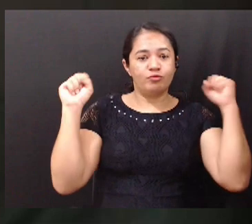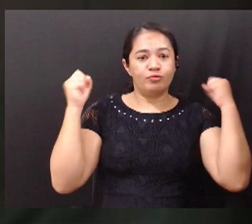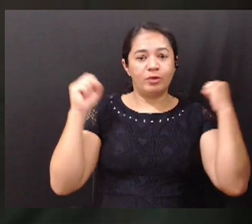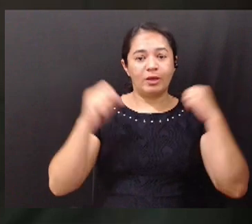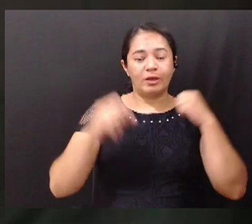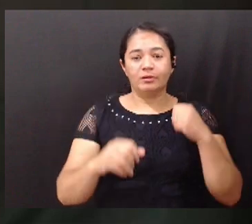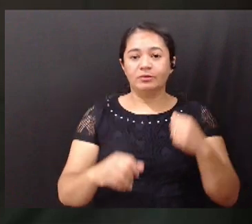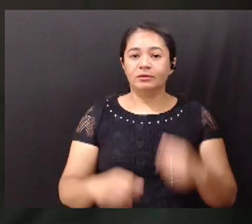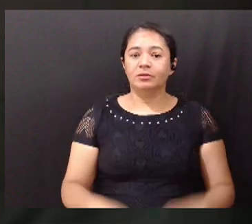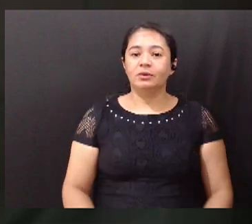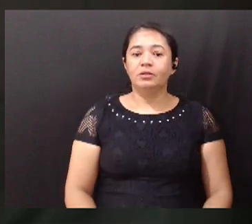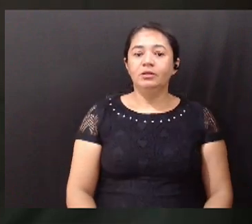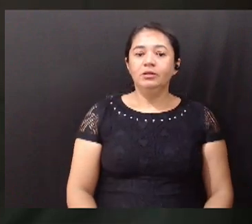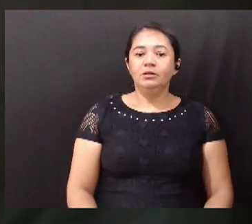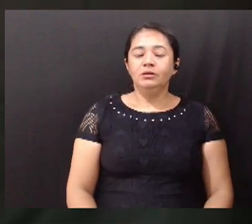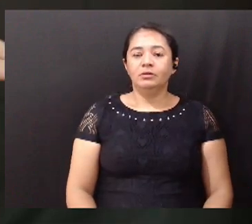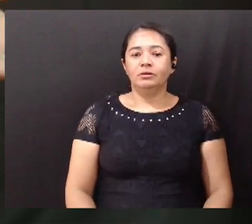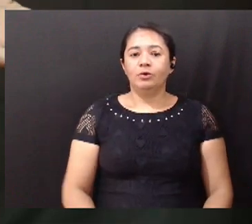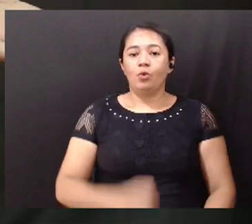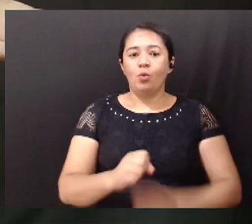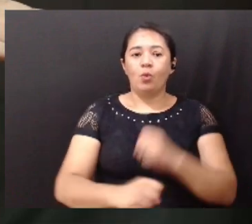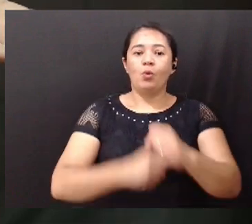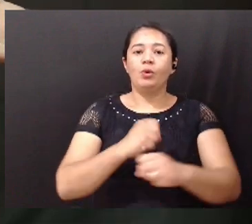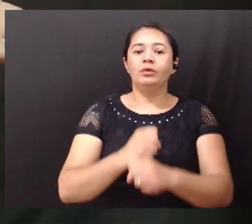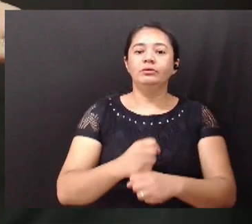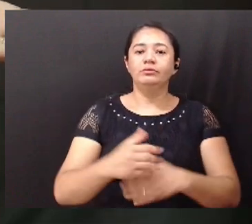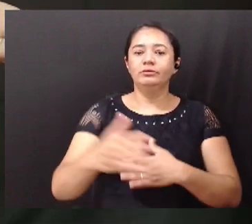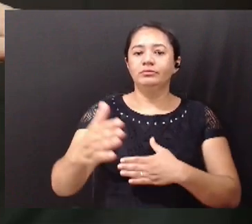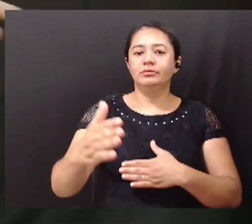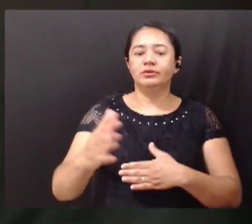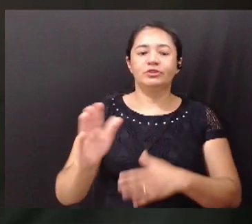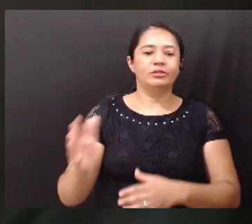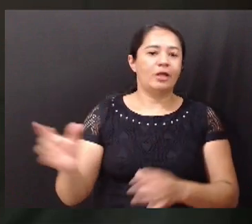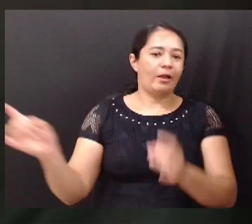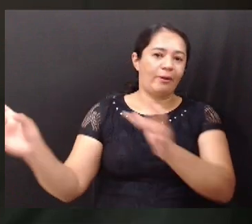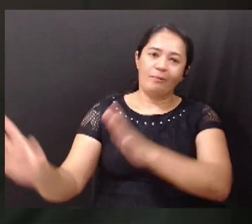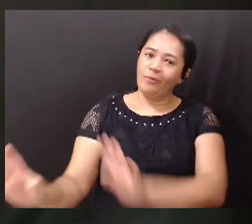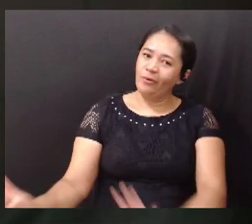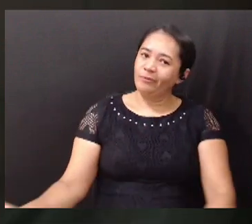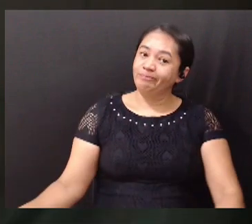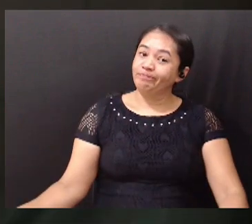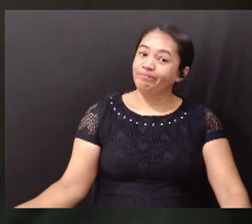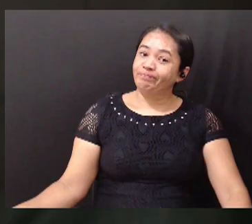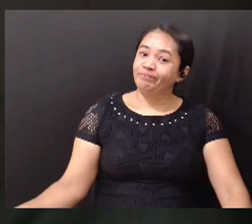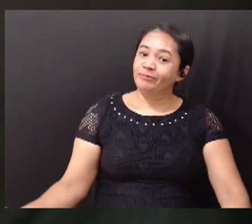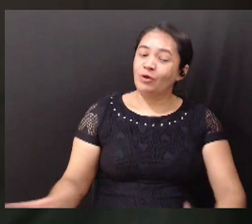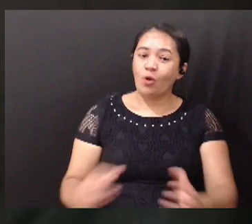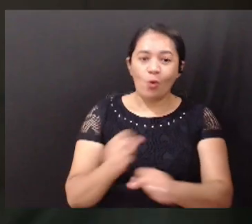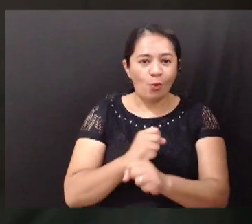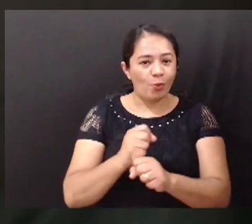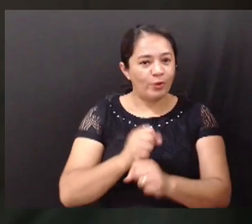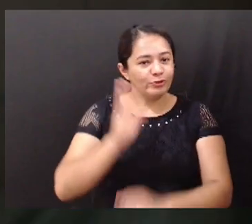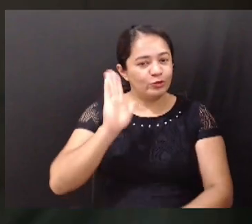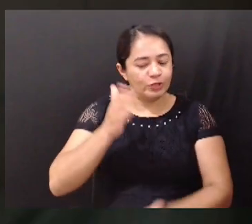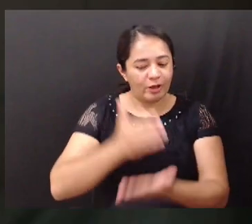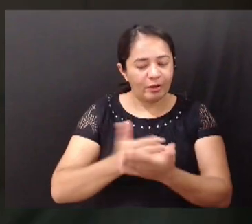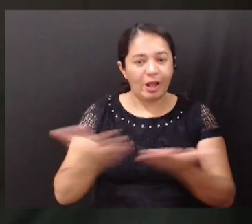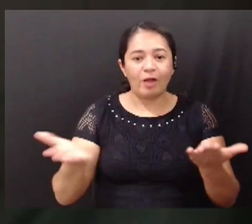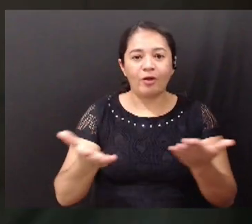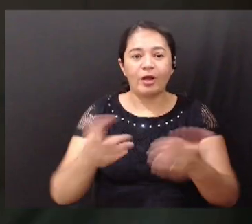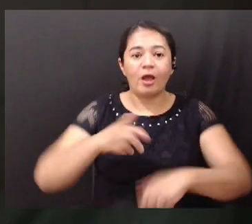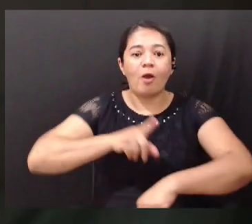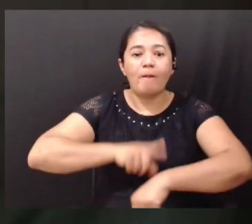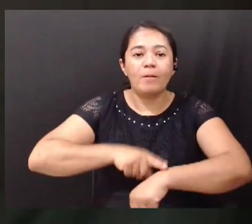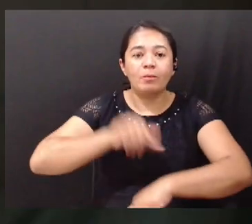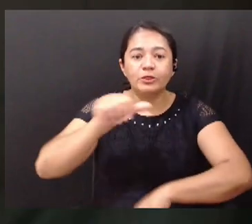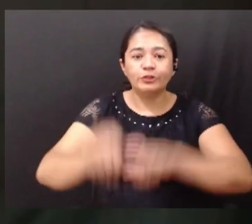afirmação, o ano que vem eu começo, já ficou para trás. O ano já começou. Agora é o momento da mudança. E a grande